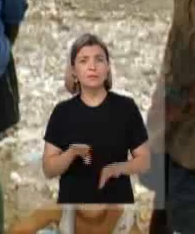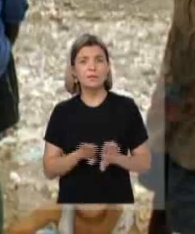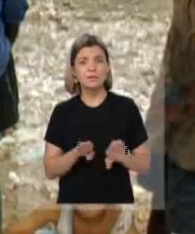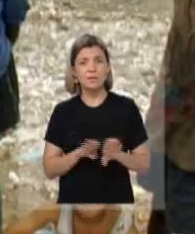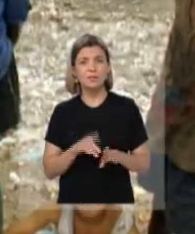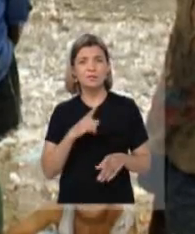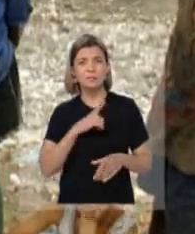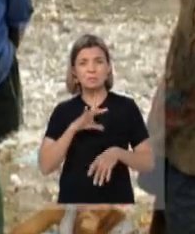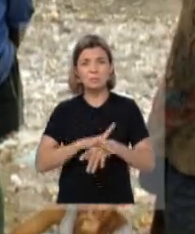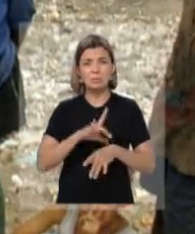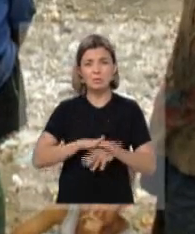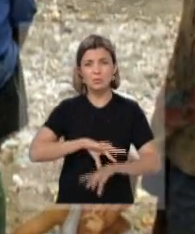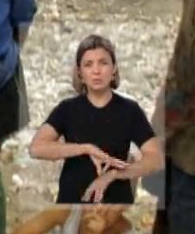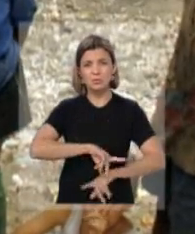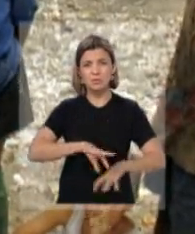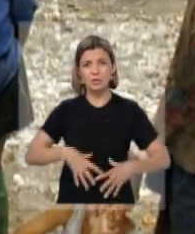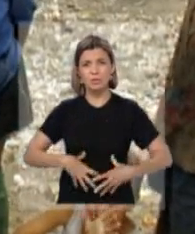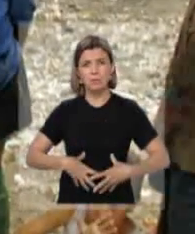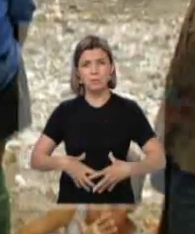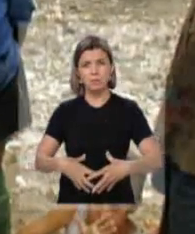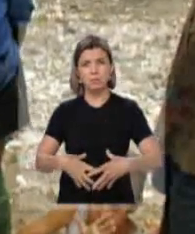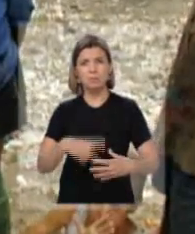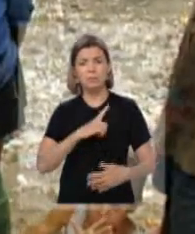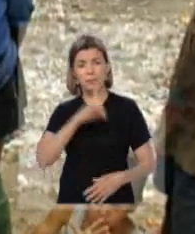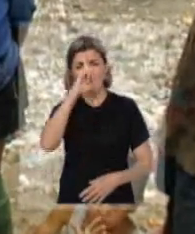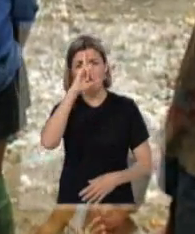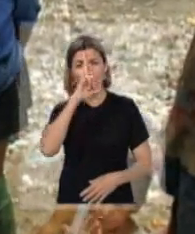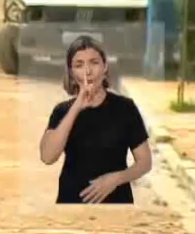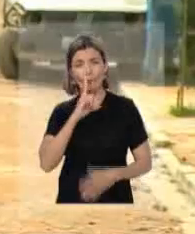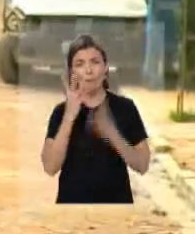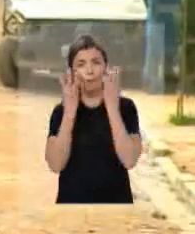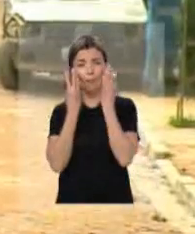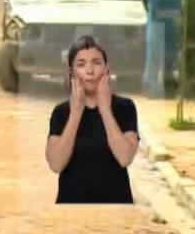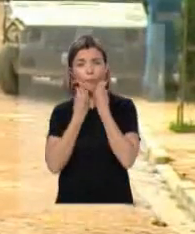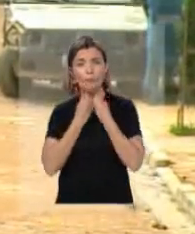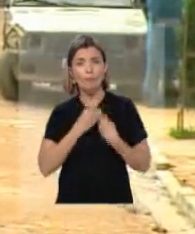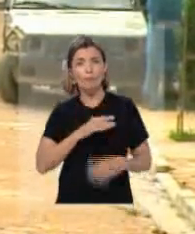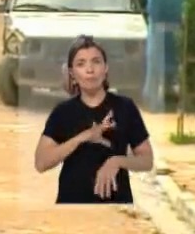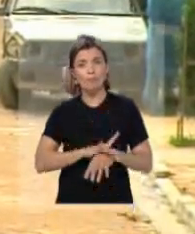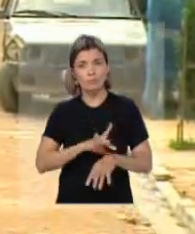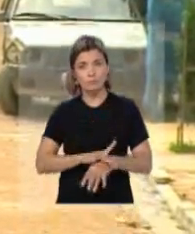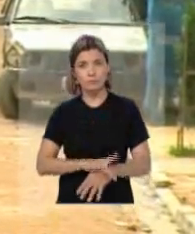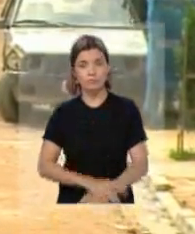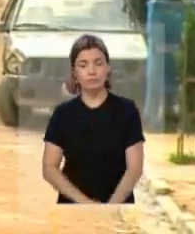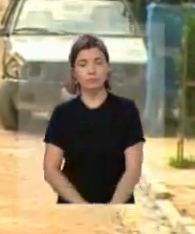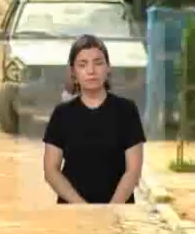popular lombriga e ansilostomose, vulgarmente conhecida por amarelão.